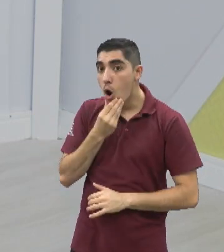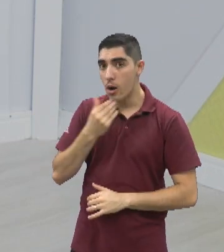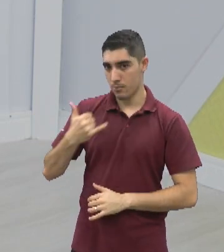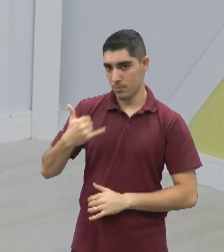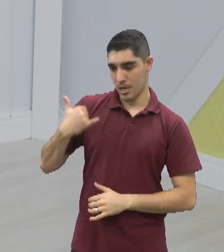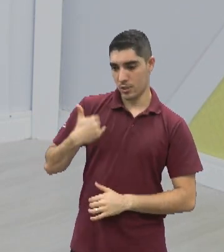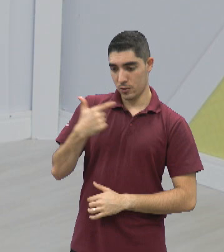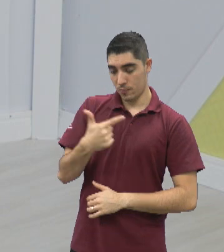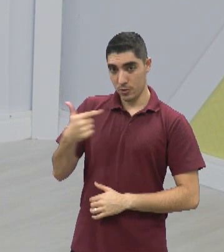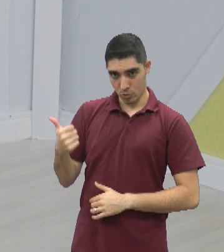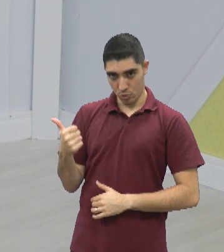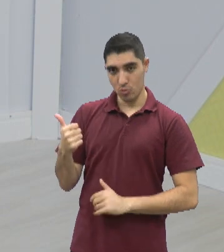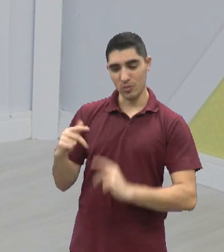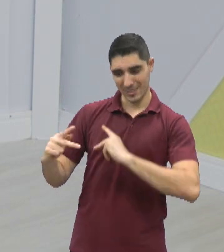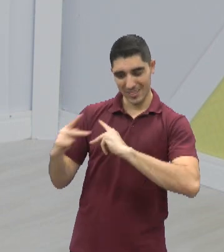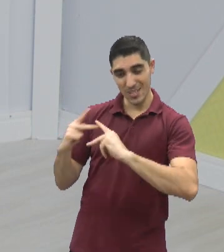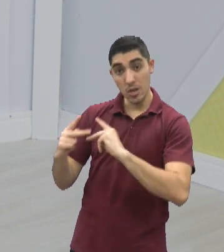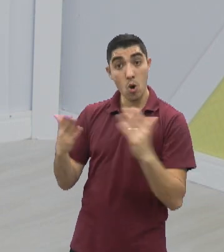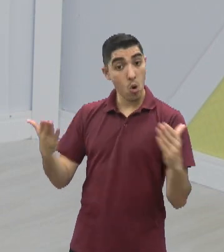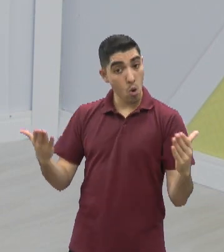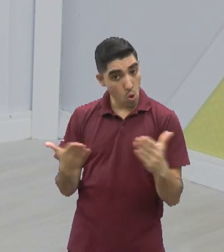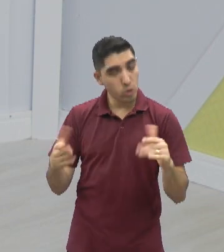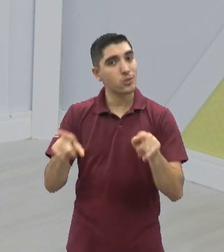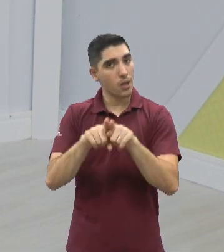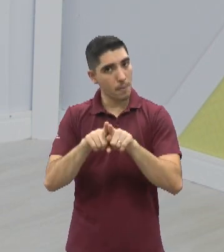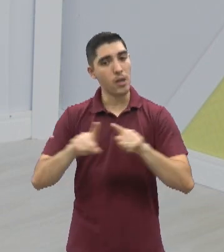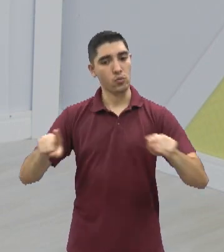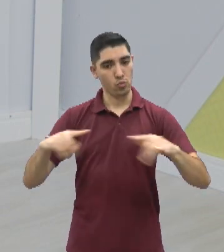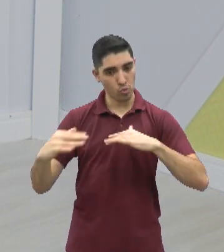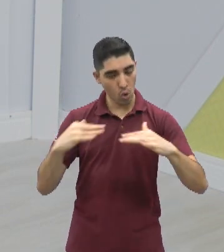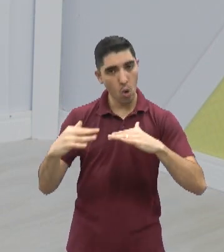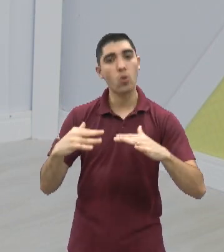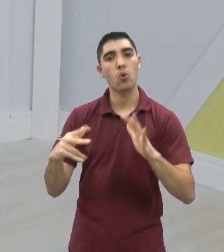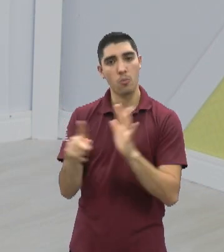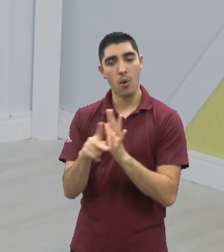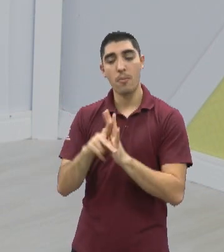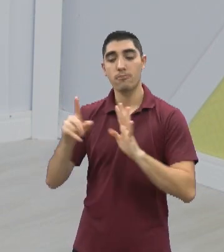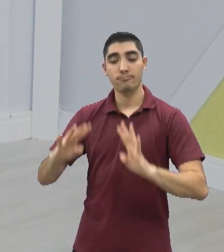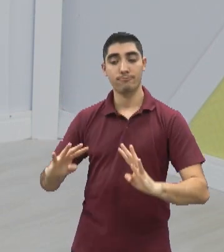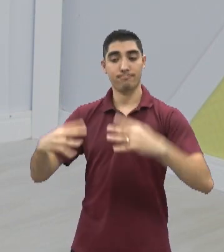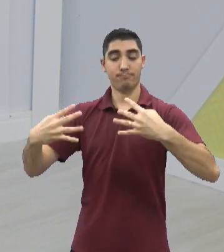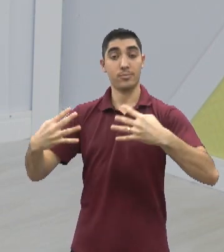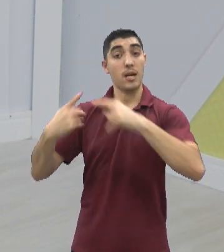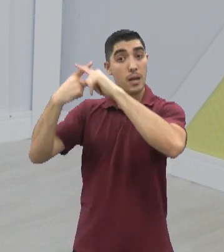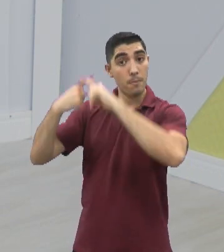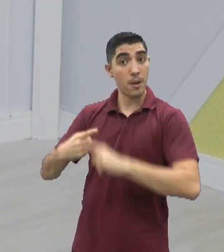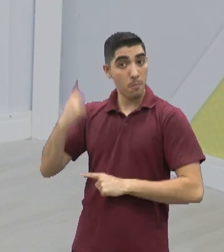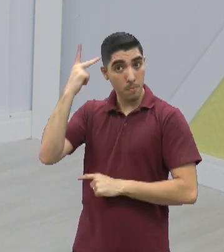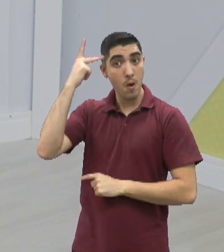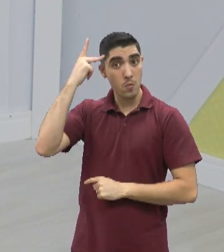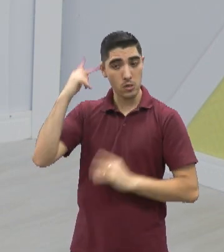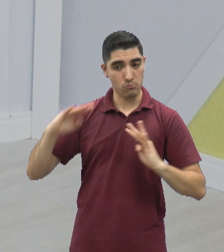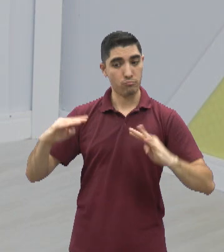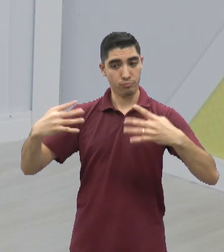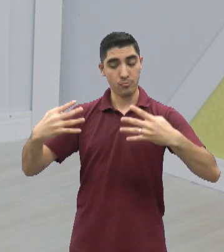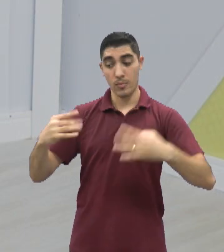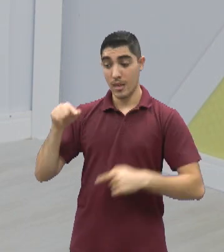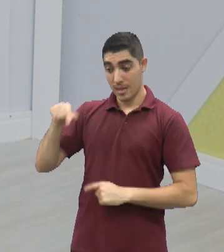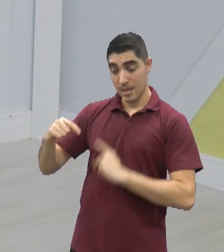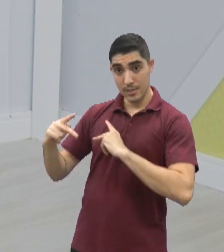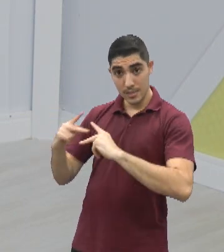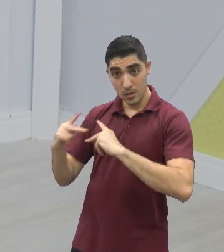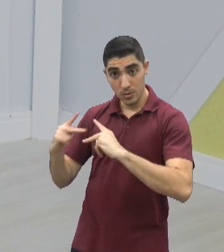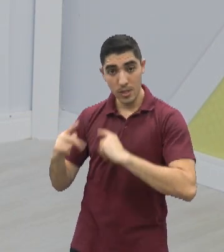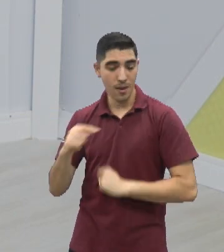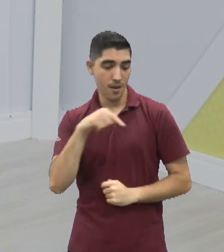do Vôlei São José, entra em quadra hoje pelo segundo jogo do playoff de quartas de final do Campeonato Paulista. O time encara o Guarulhos em busca de